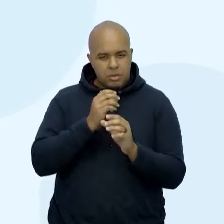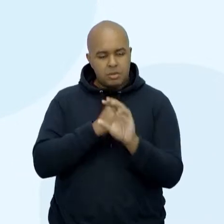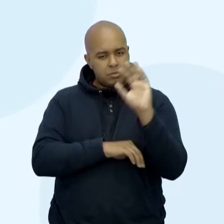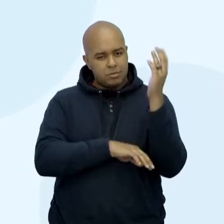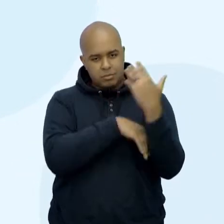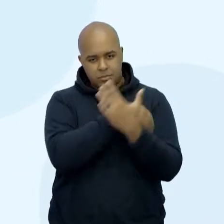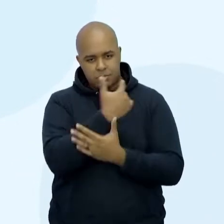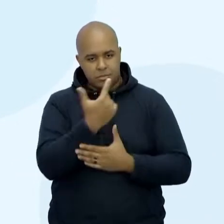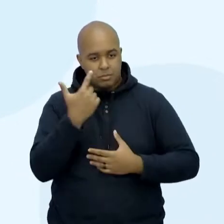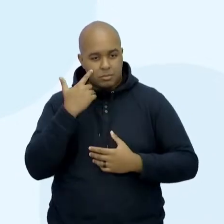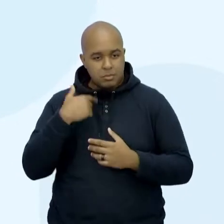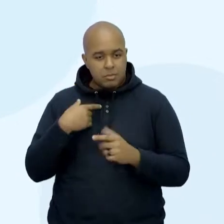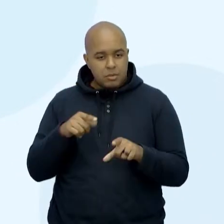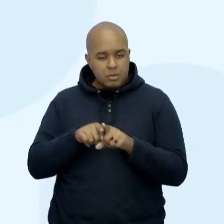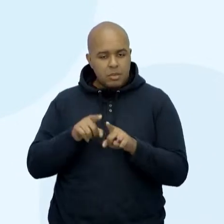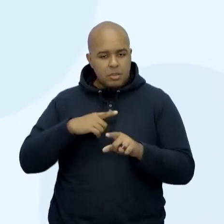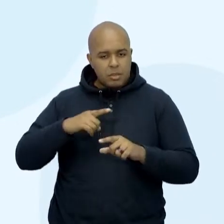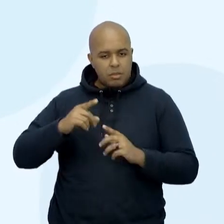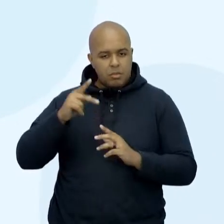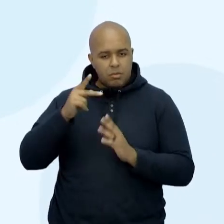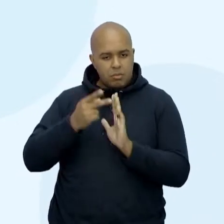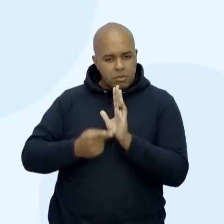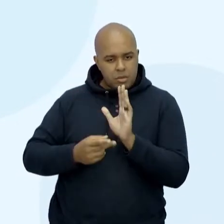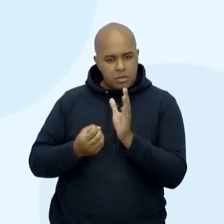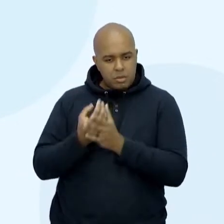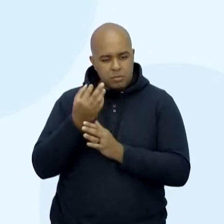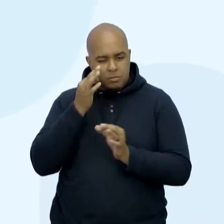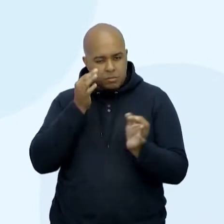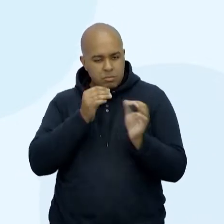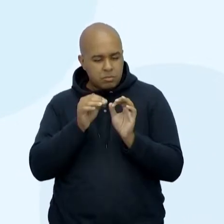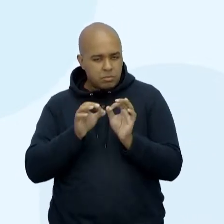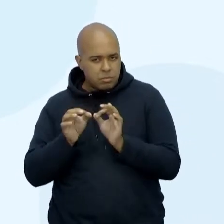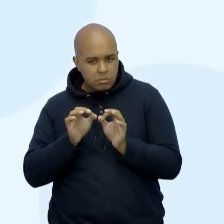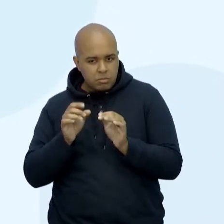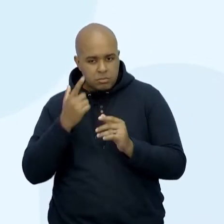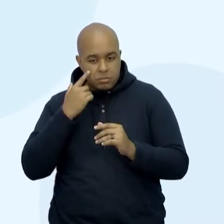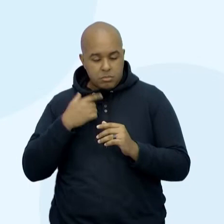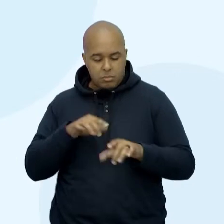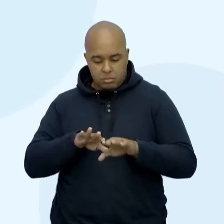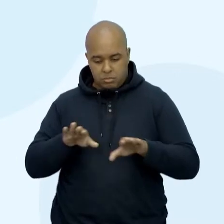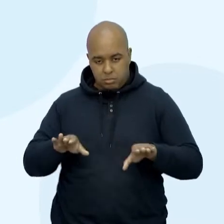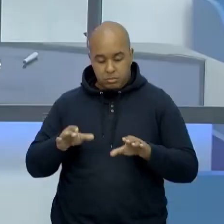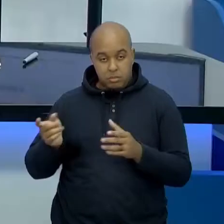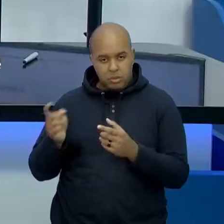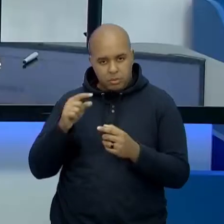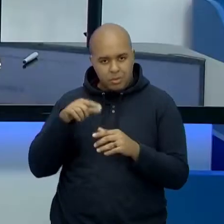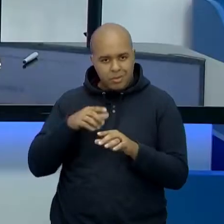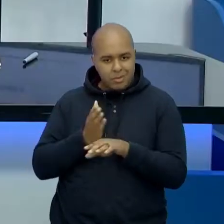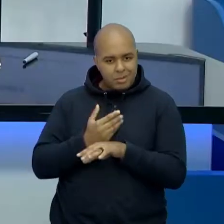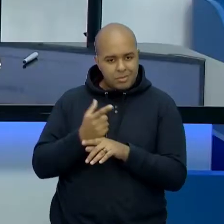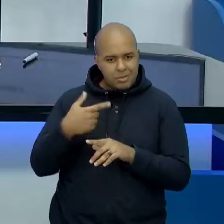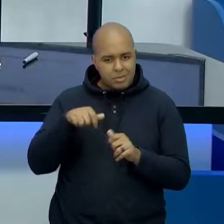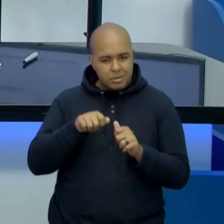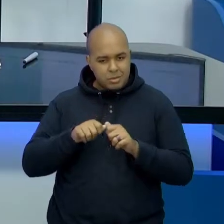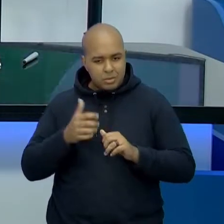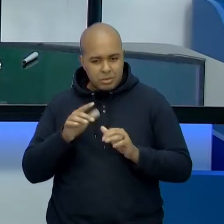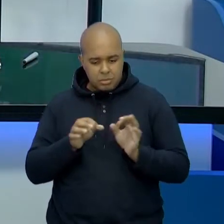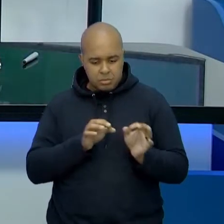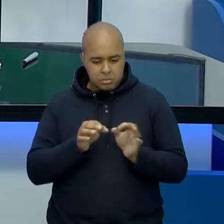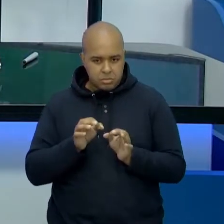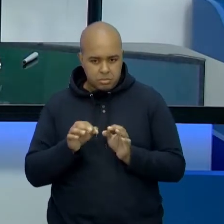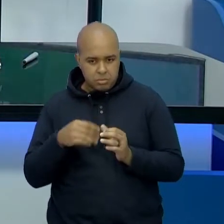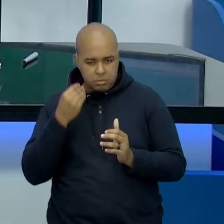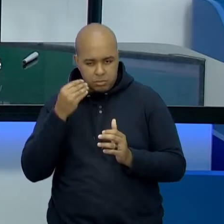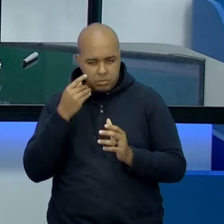um projetinho aí, uma ideia de fazer um experimento. O meu diretor vai mostrar a mesa aqui. Eu vim mais cedo para a gente fazer